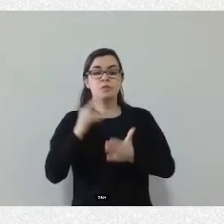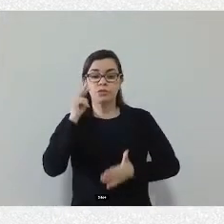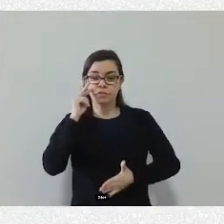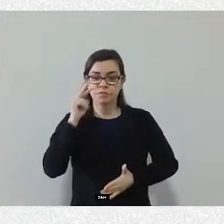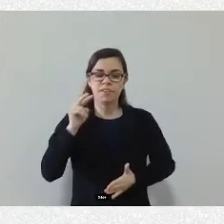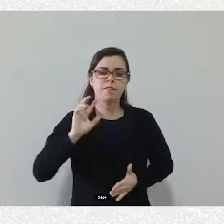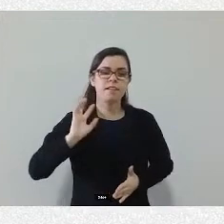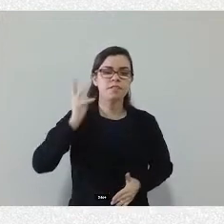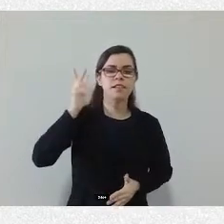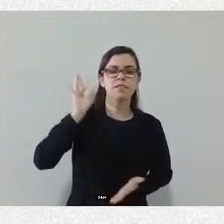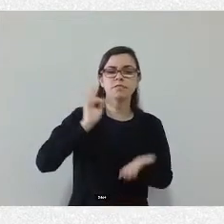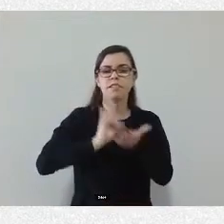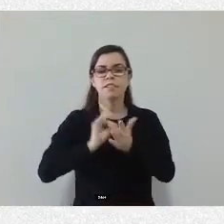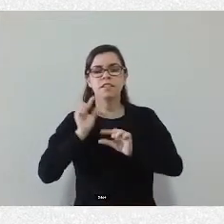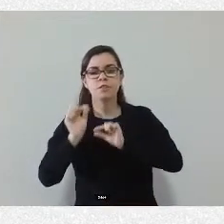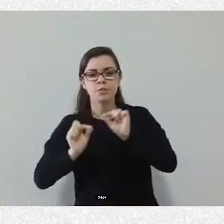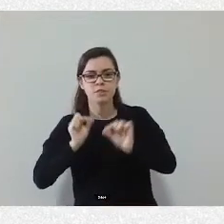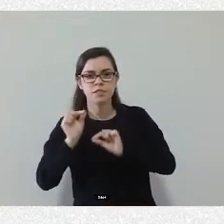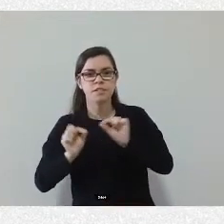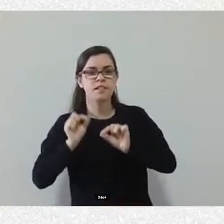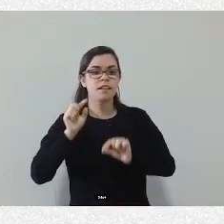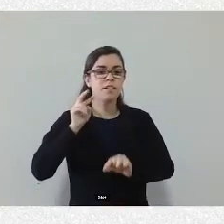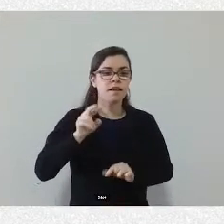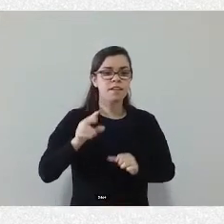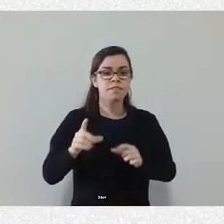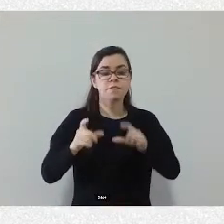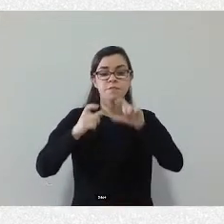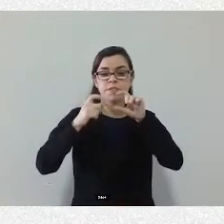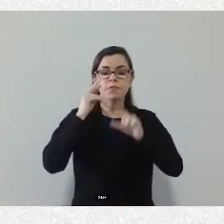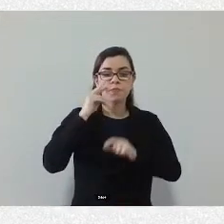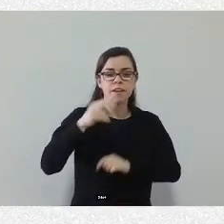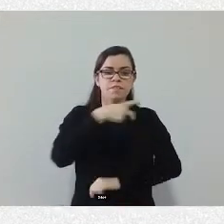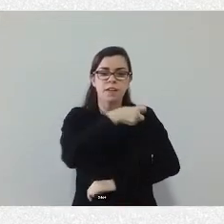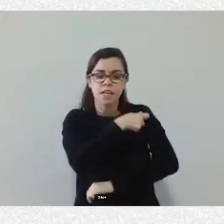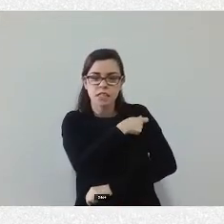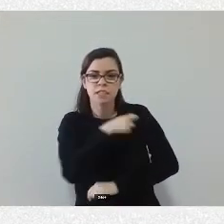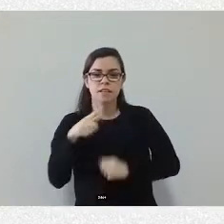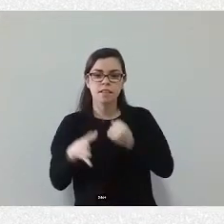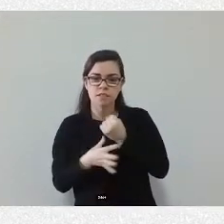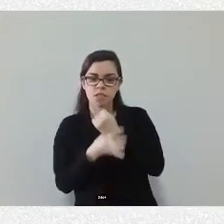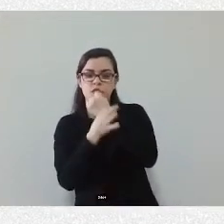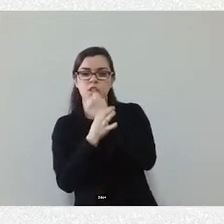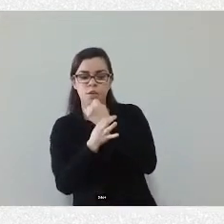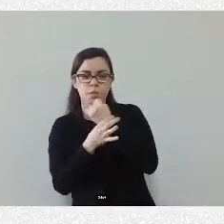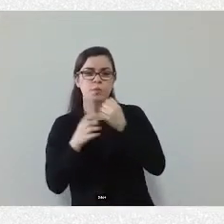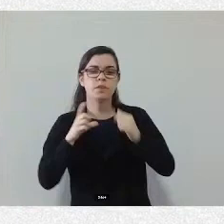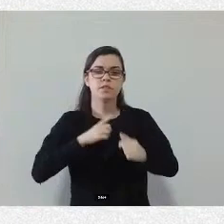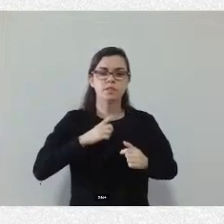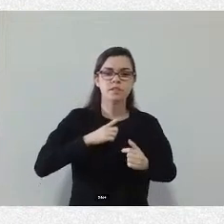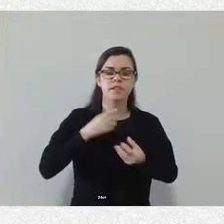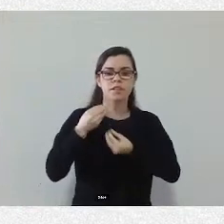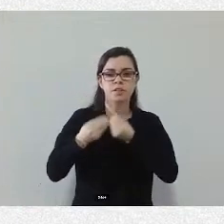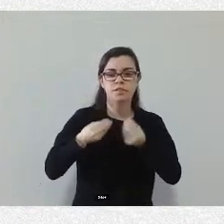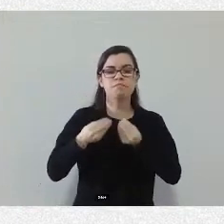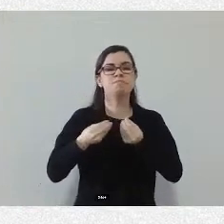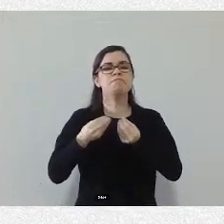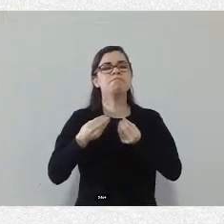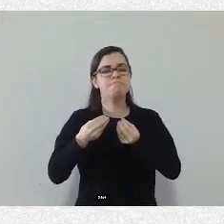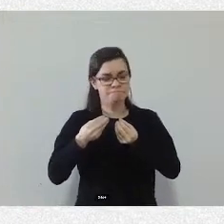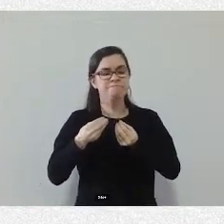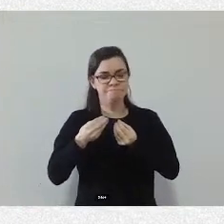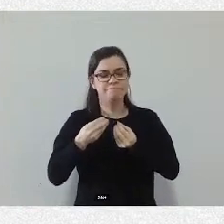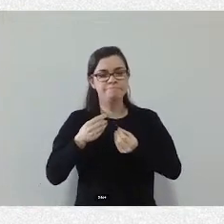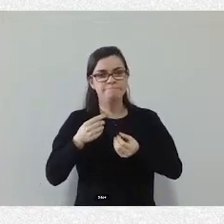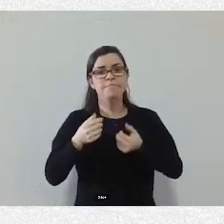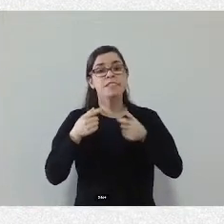de efetividade, de segurança de uma vacina aí para a Covid, né, que é um grande tópico prioritário para